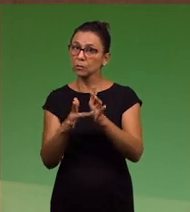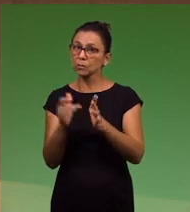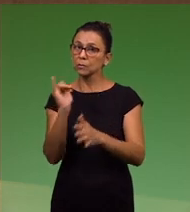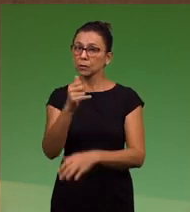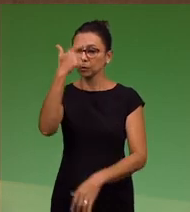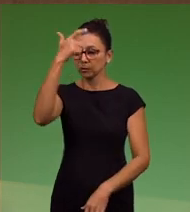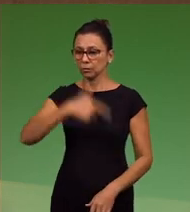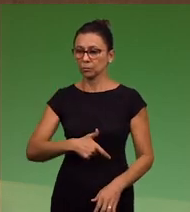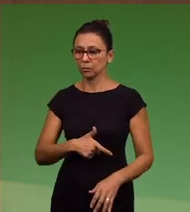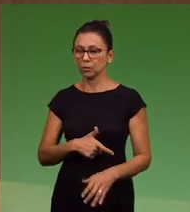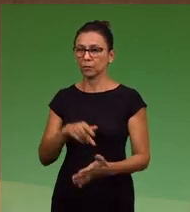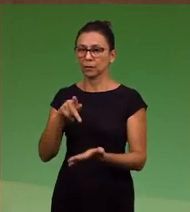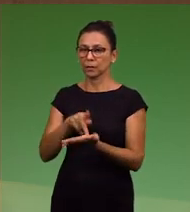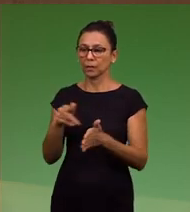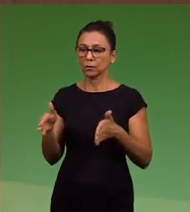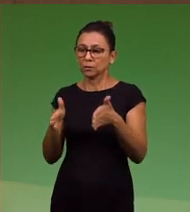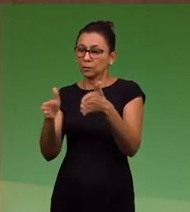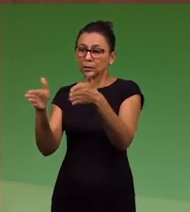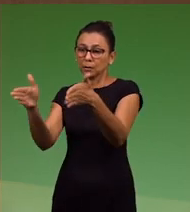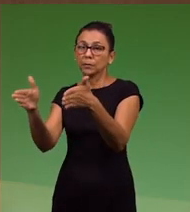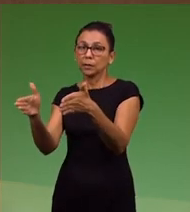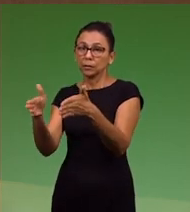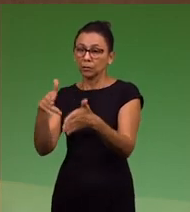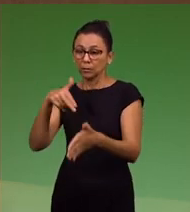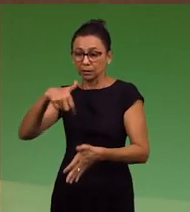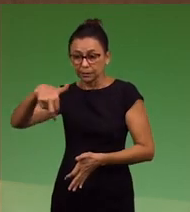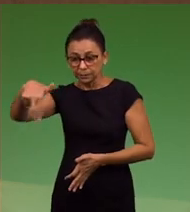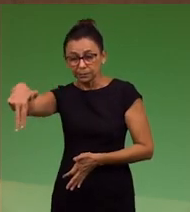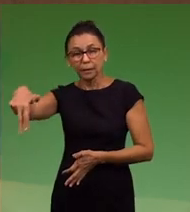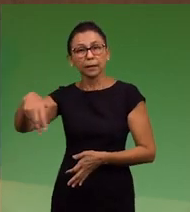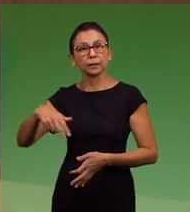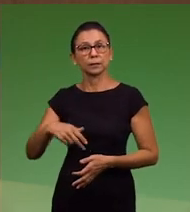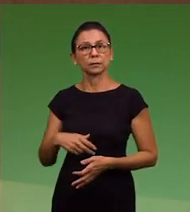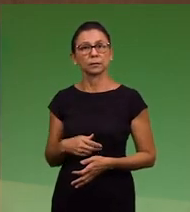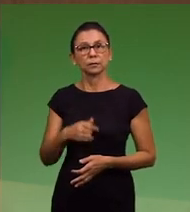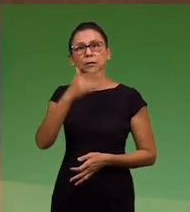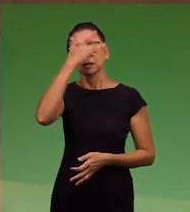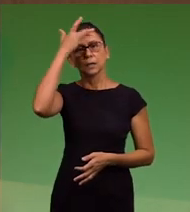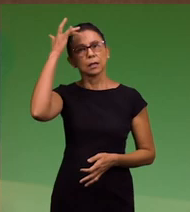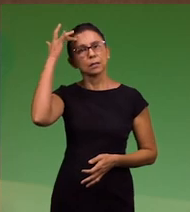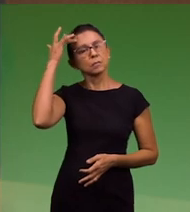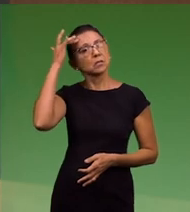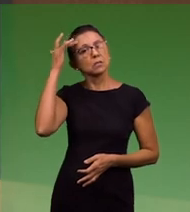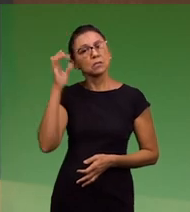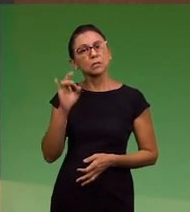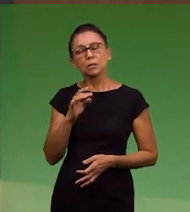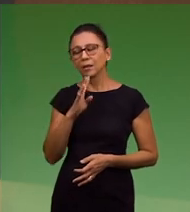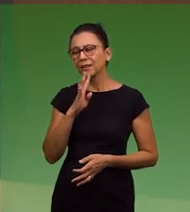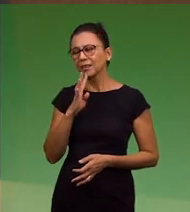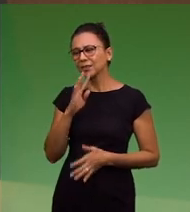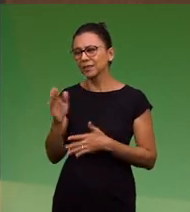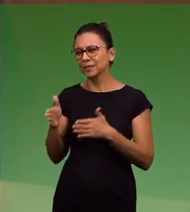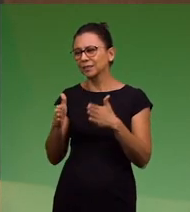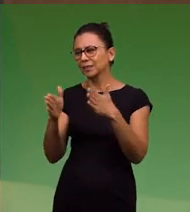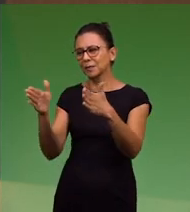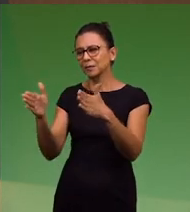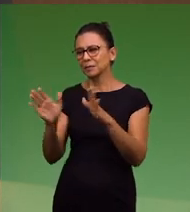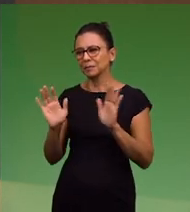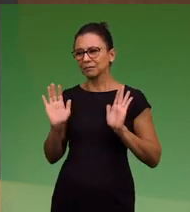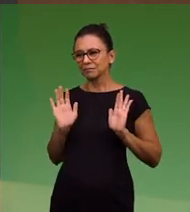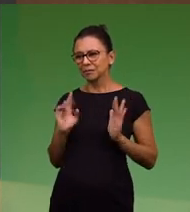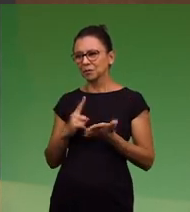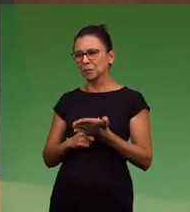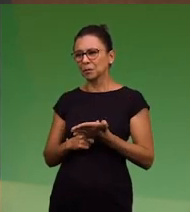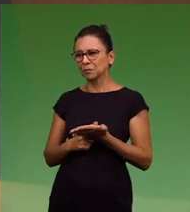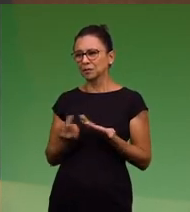verdade, eu sou o caminho. Esse é o caminho, andai nele. Muitas pessoas conhecem até o caminho. O importante é andar nele. É